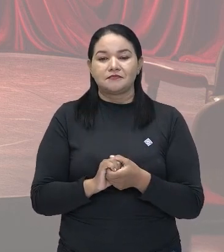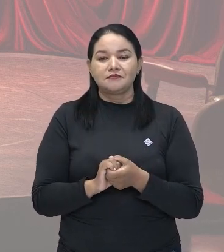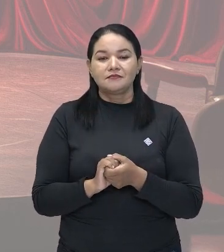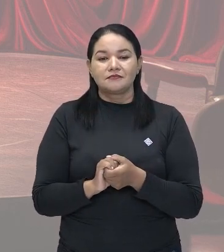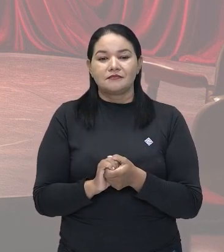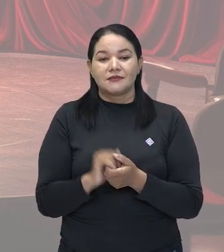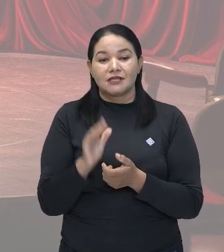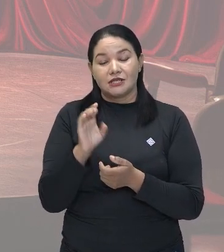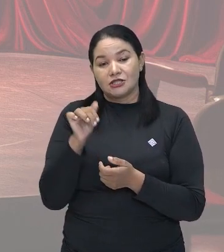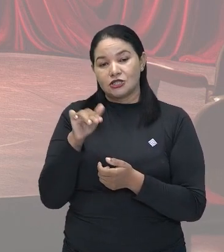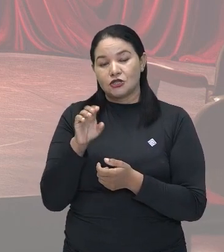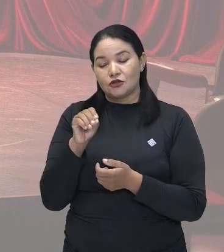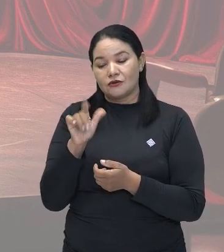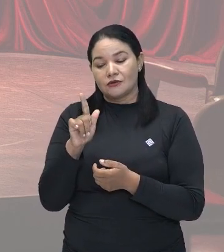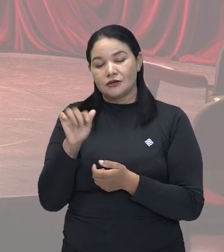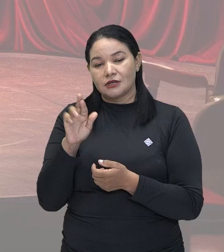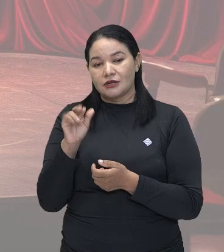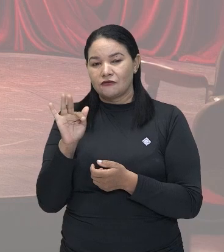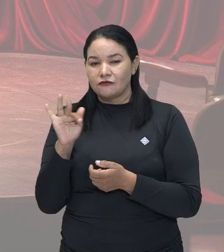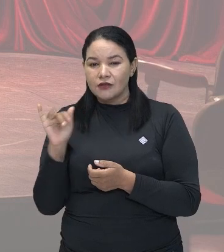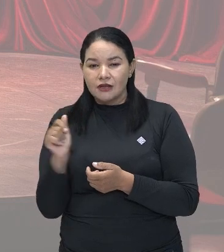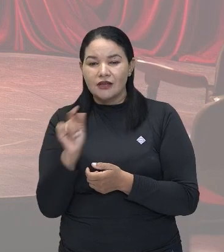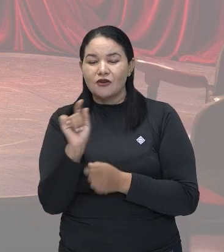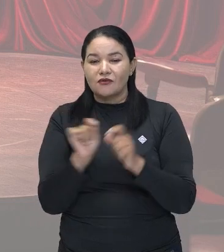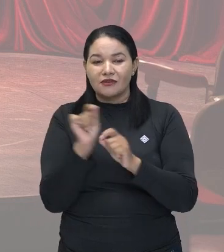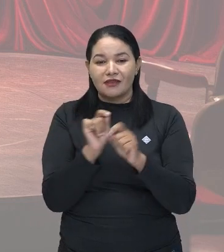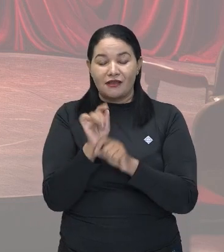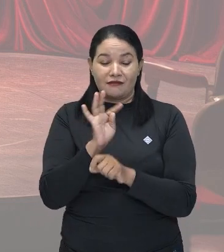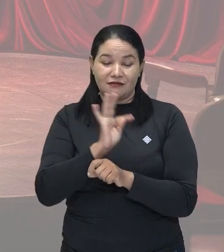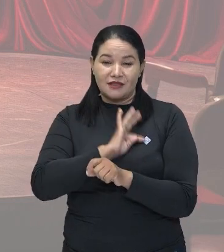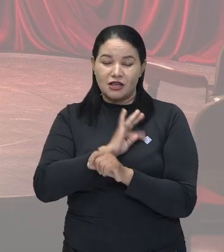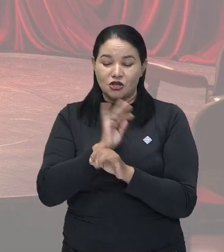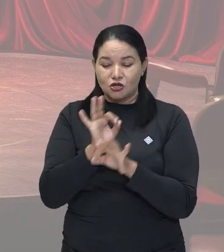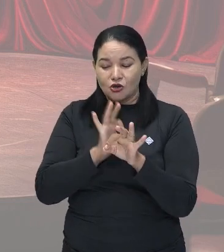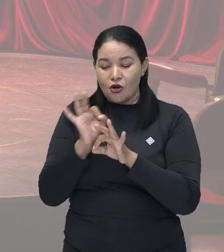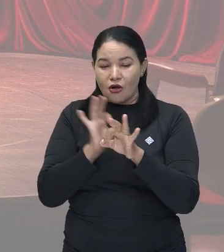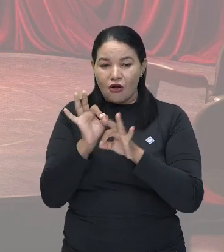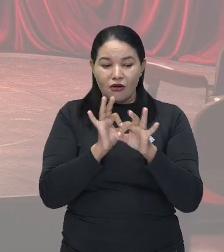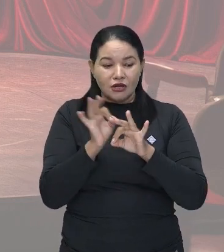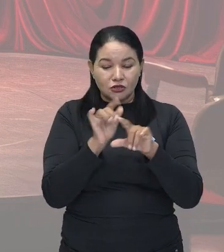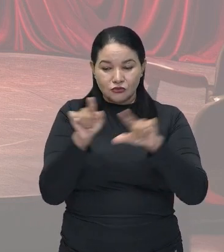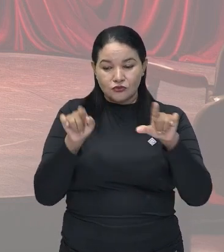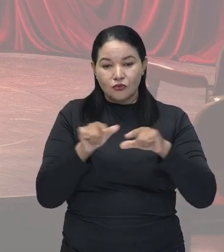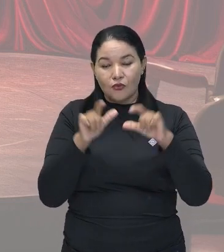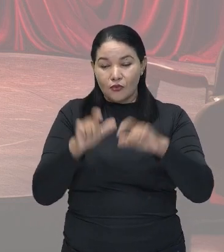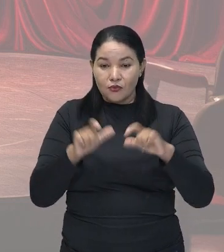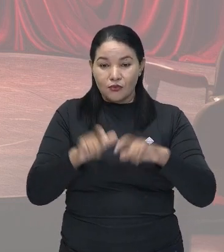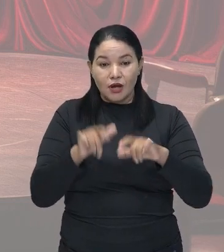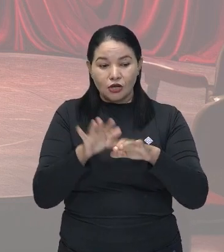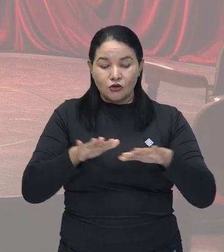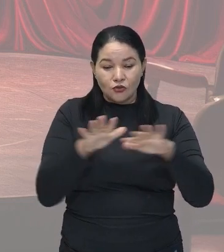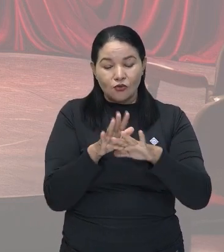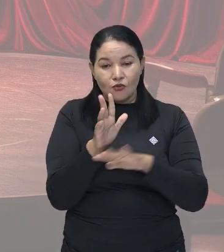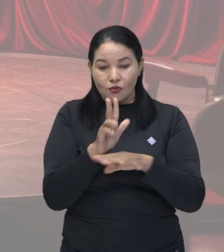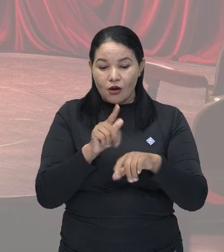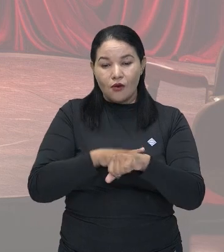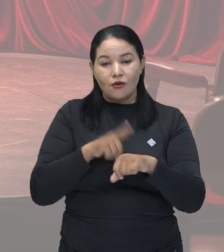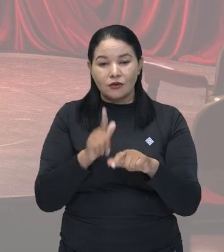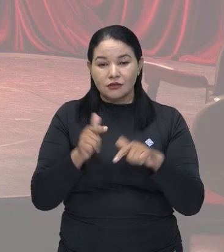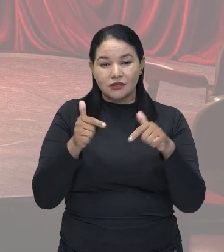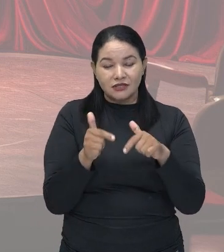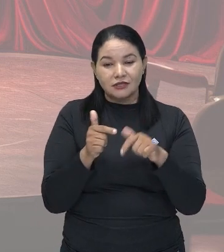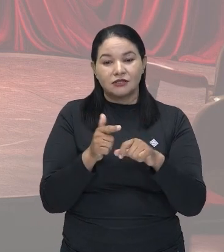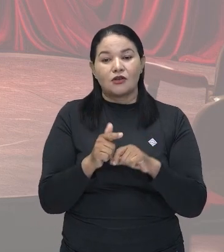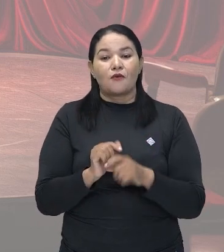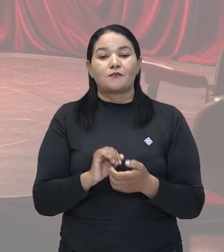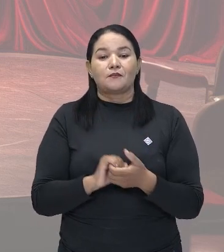cenografia é a técnica de organizar todo o espaço onde as ações dramáticas são